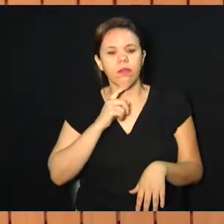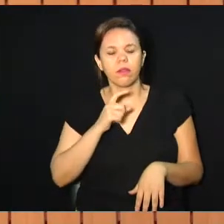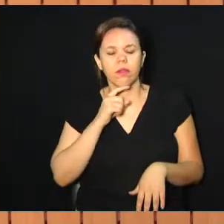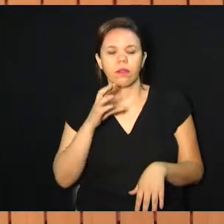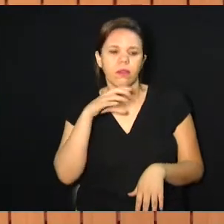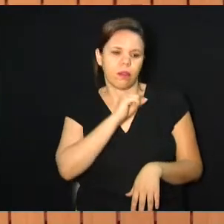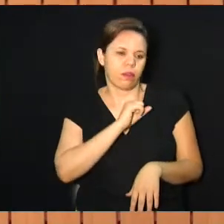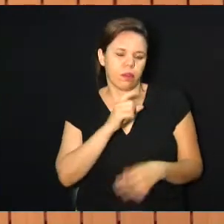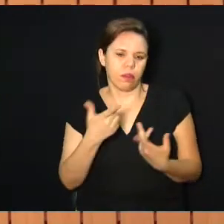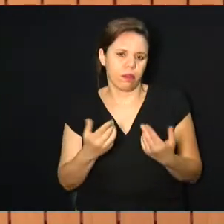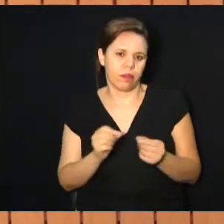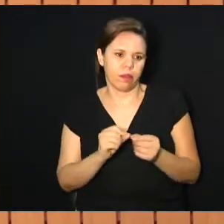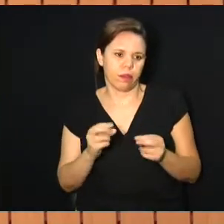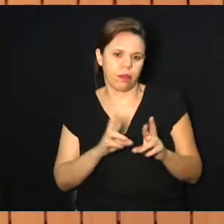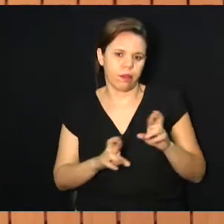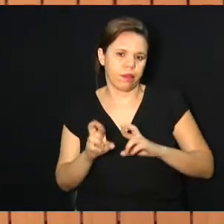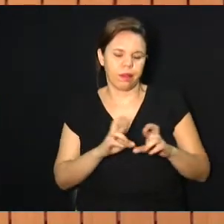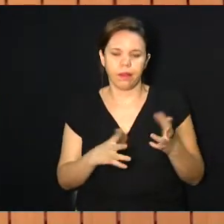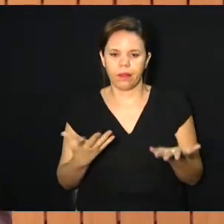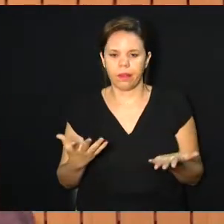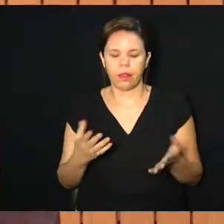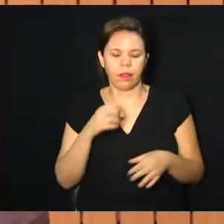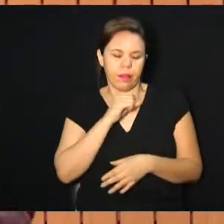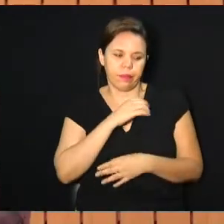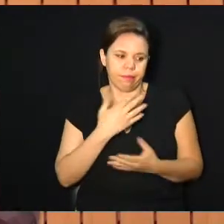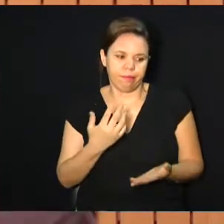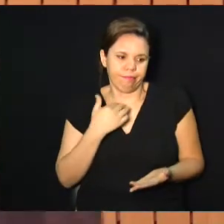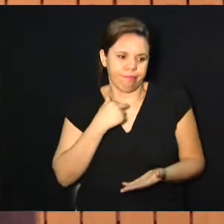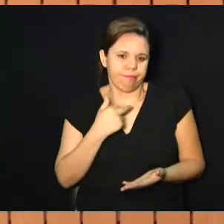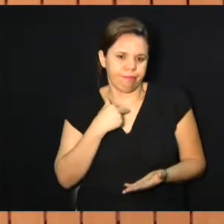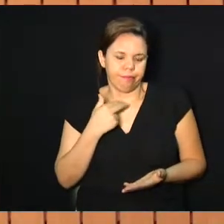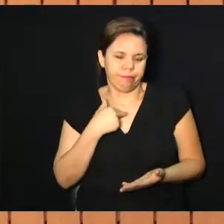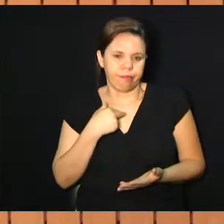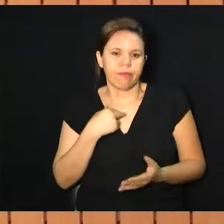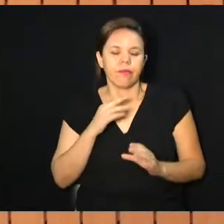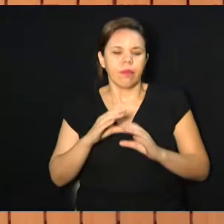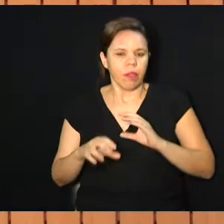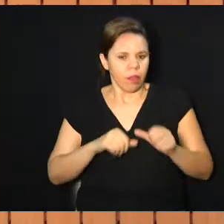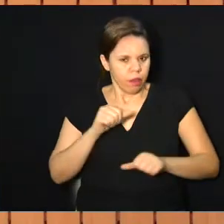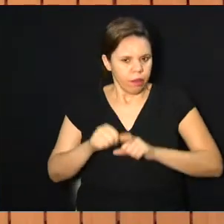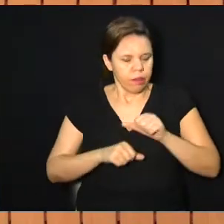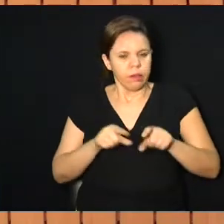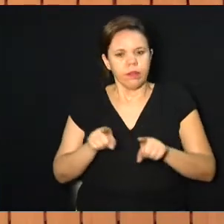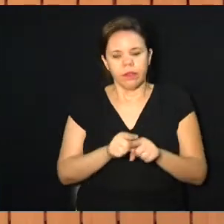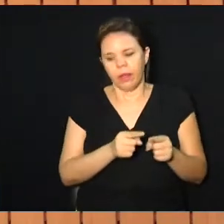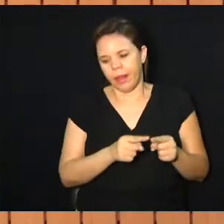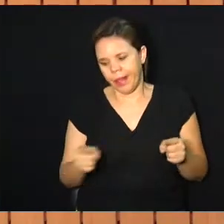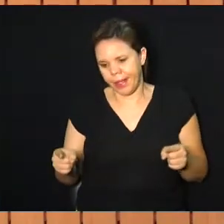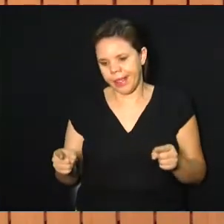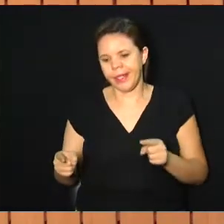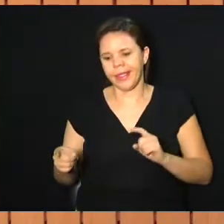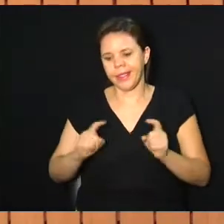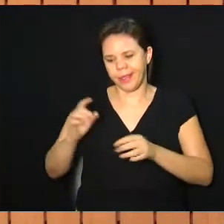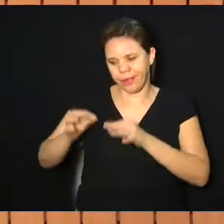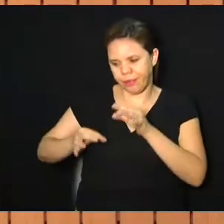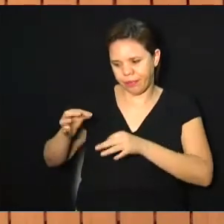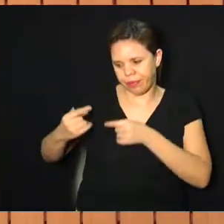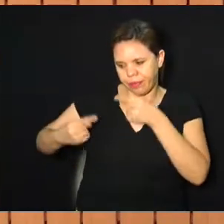rápido e gênio a ponto de fazer uma análise instantânea. Então, tem um período de comunicação das mudanças, tem um período de audiências, de escuta,